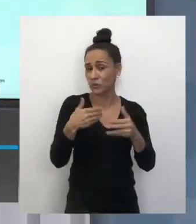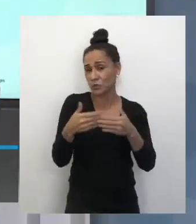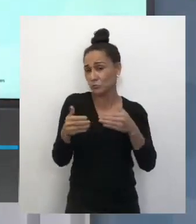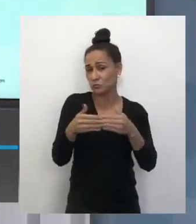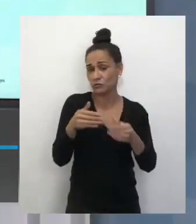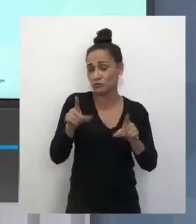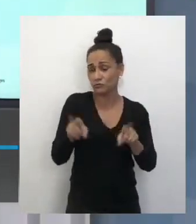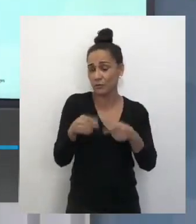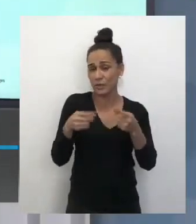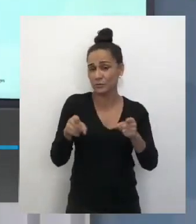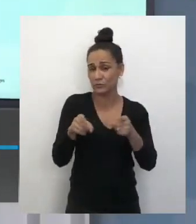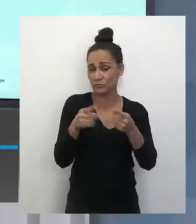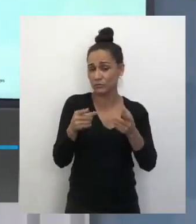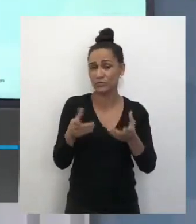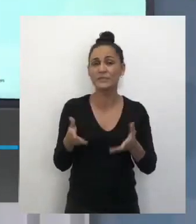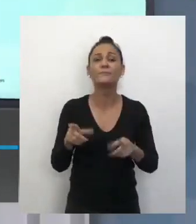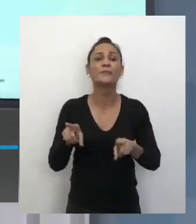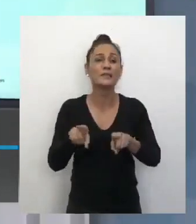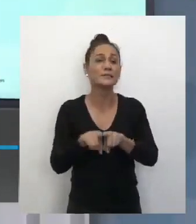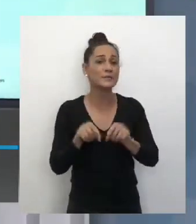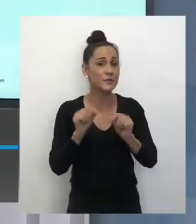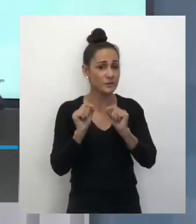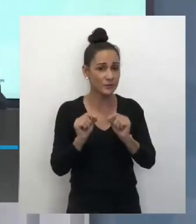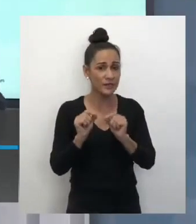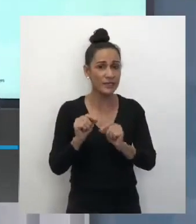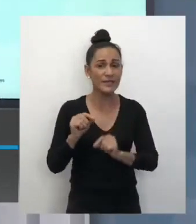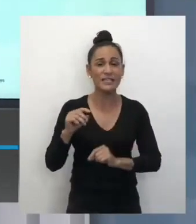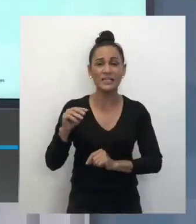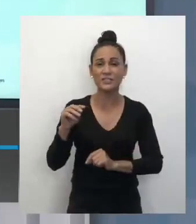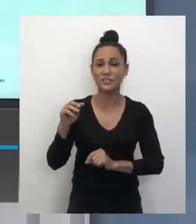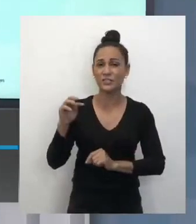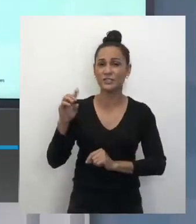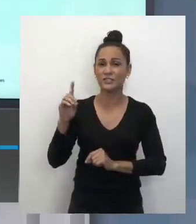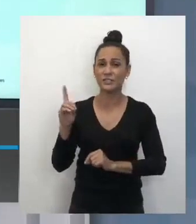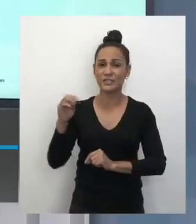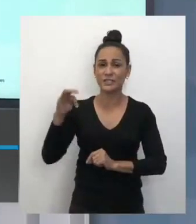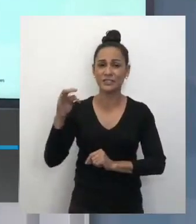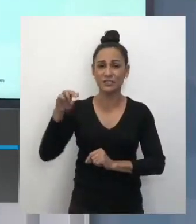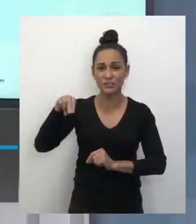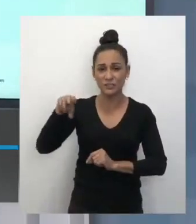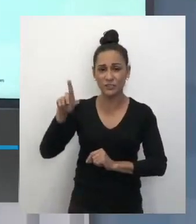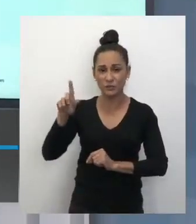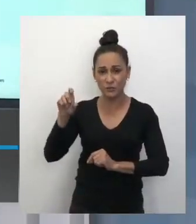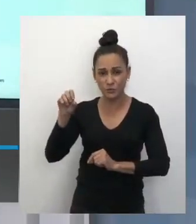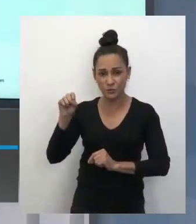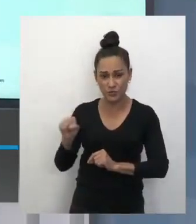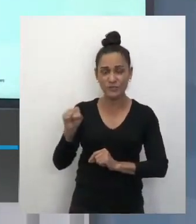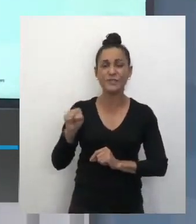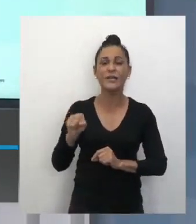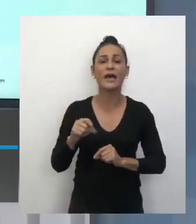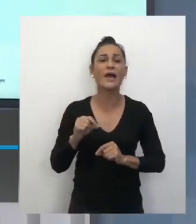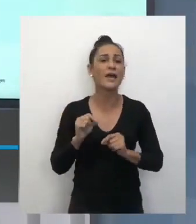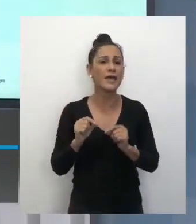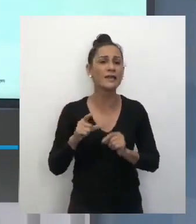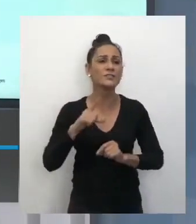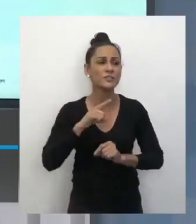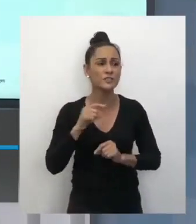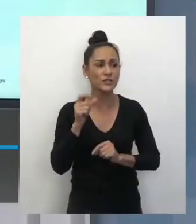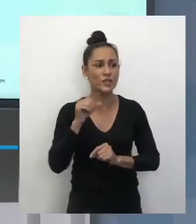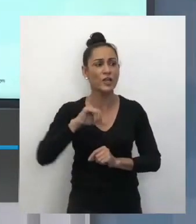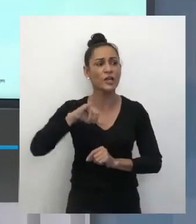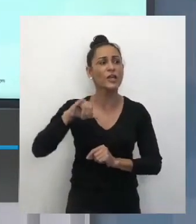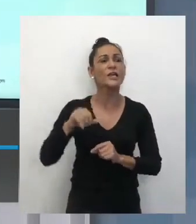tá? A gente vê também os jingles, que também é uma forma, né, muito, assim, uma das formas